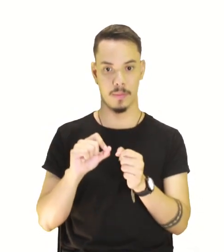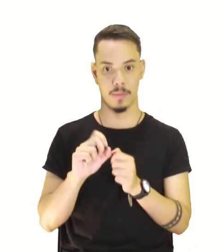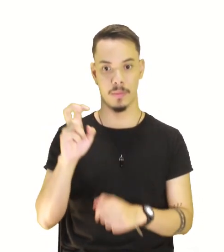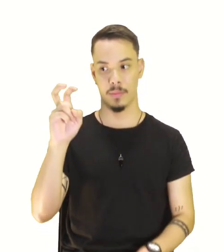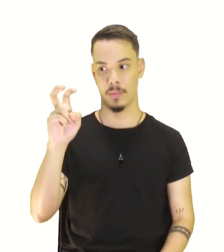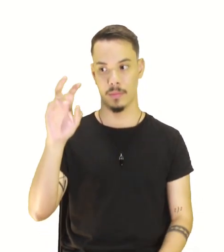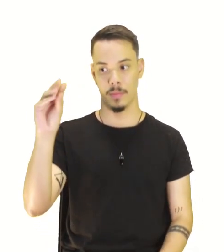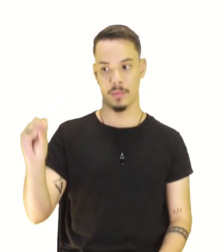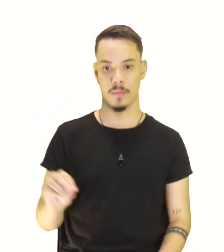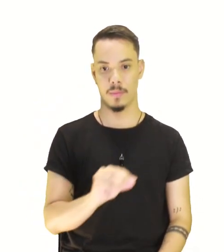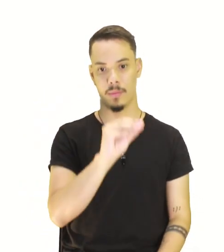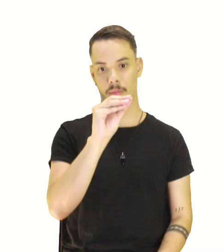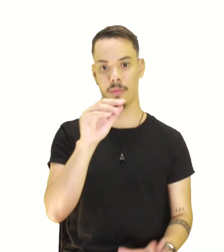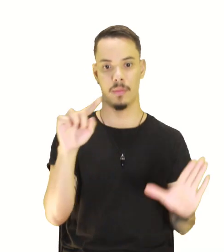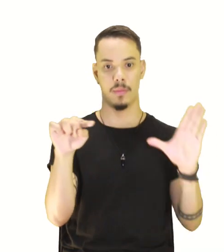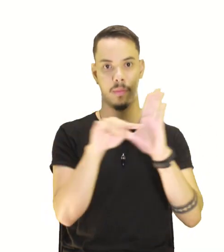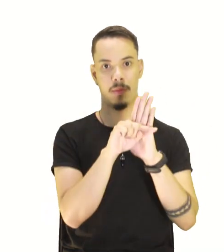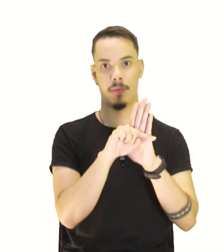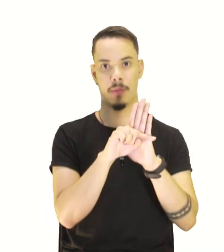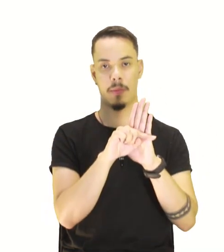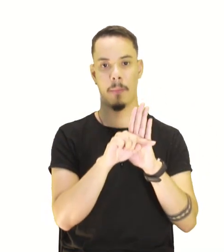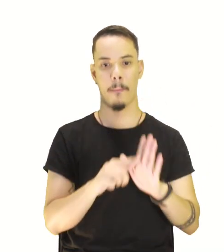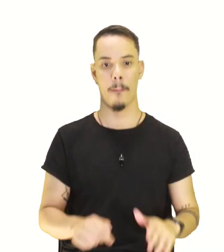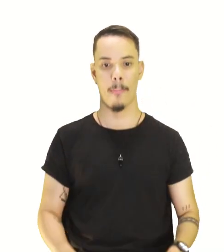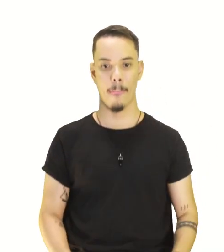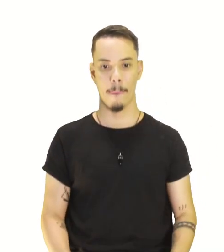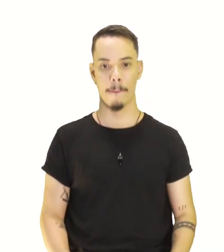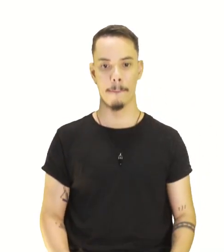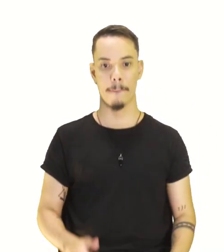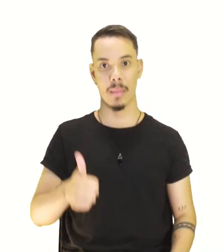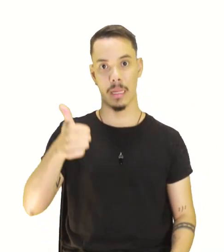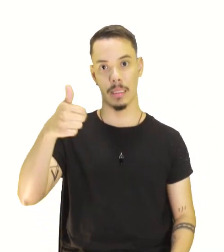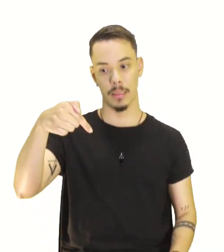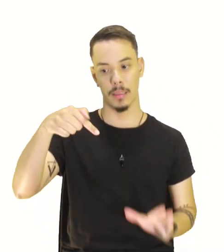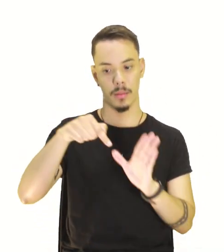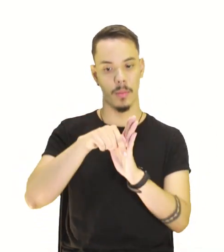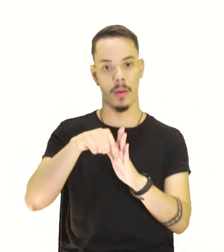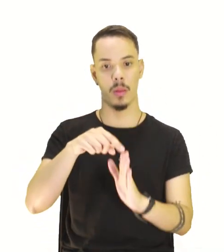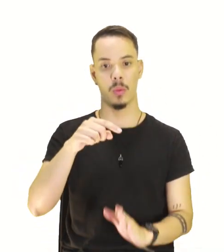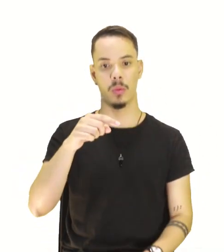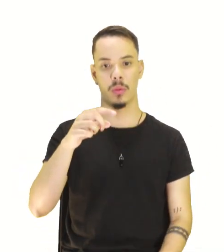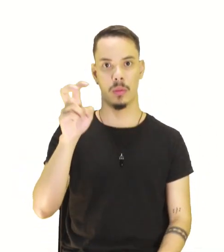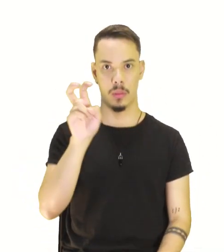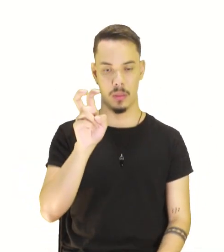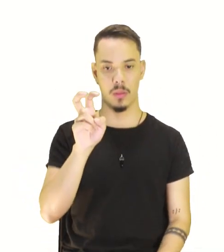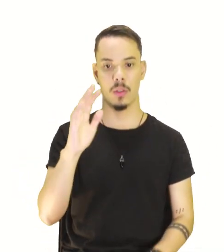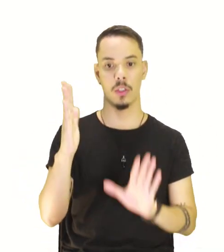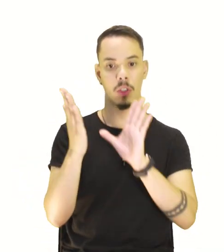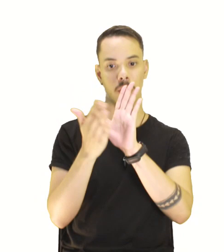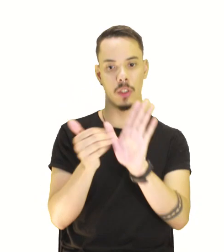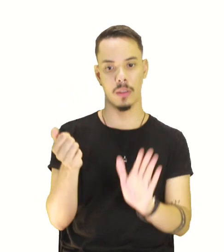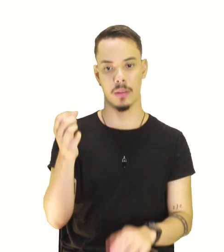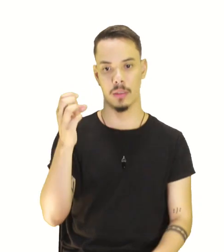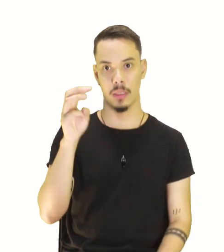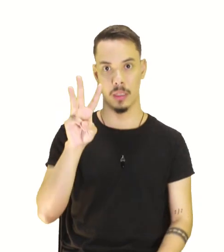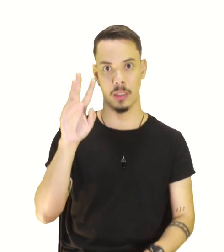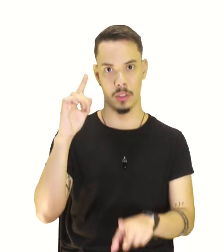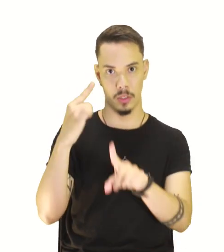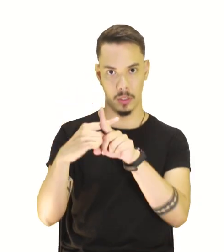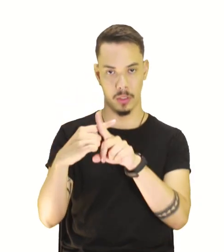positivo, vai passar para outro membro. Negativo, igual a 3x. 17 tira 5.